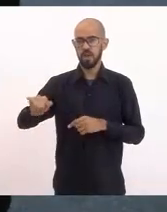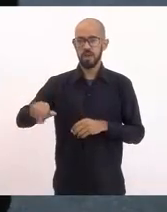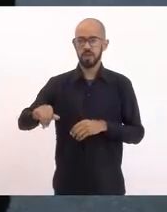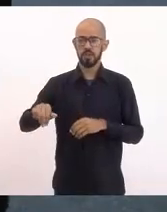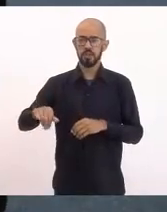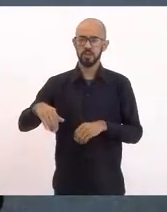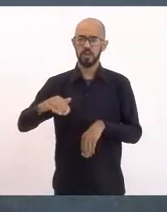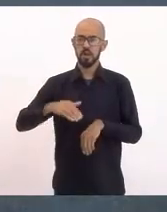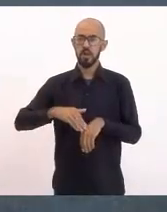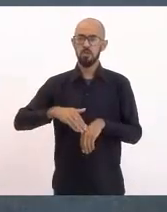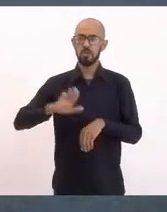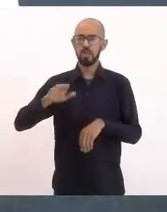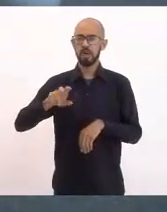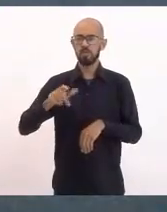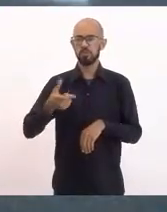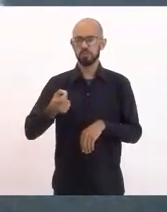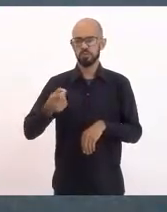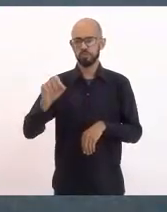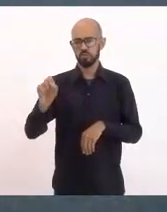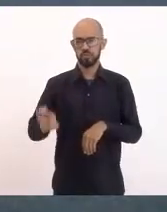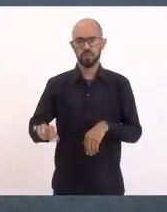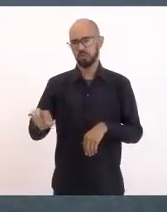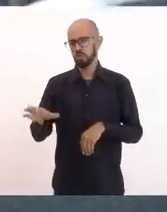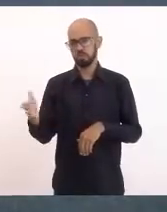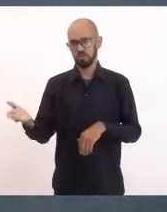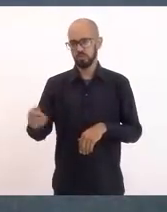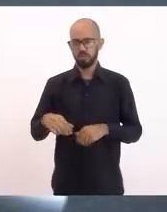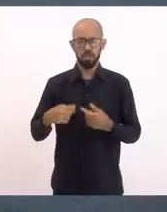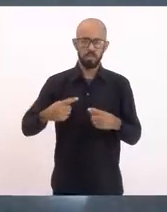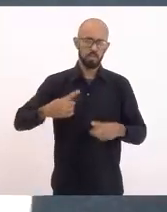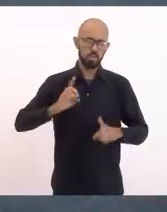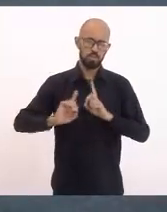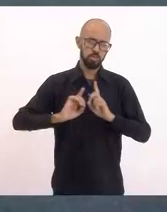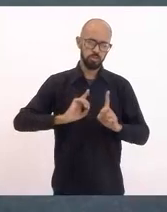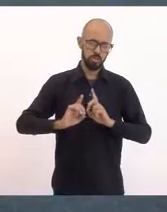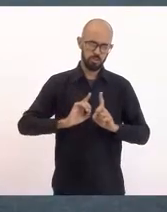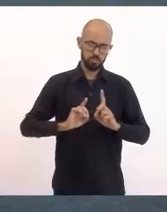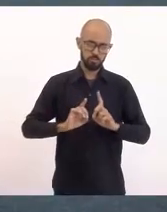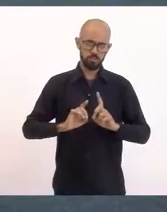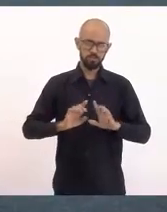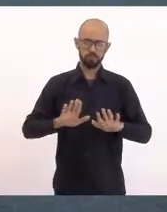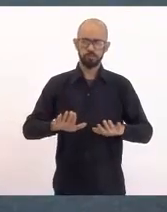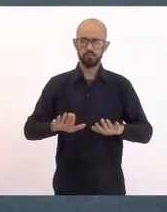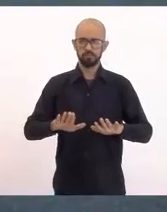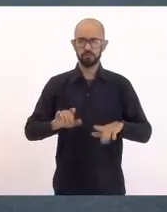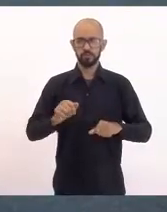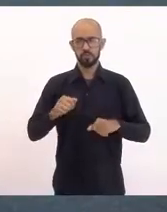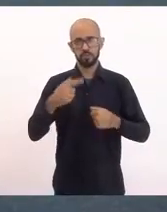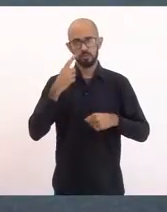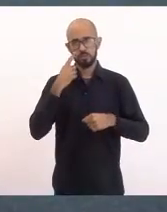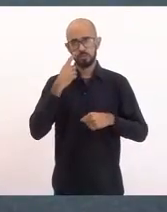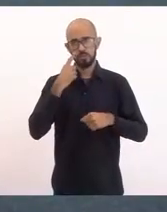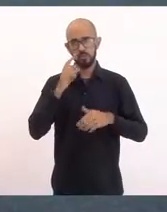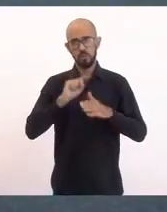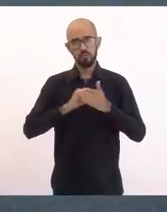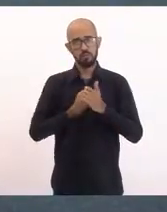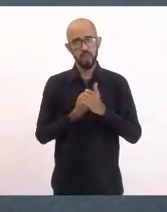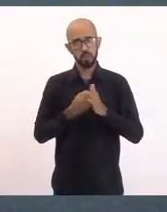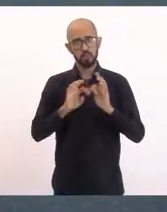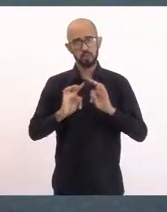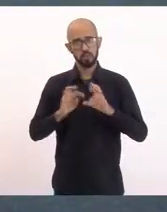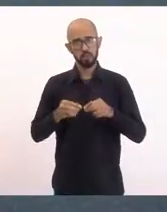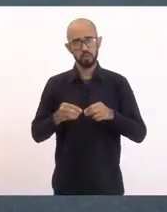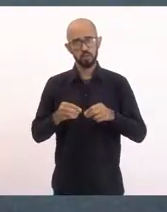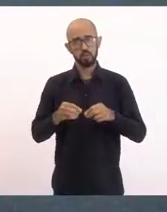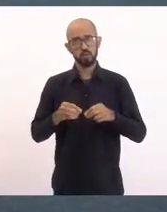por cento, e aí só está pouquinho por cento em 4 anos, 5 anos, 2. A gente tem que ver o veto inteiro... o que todo mundo